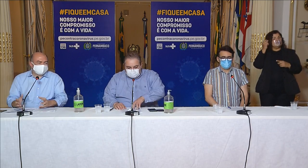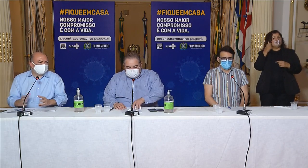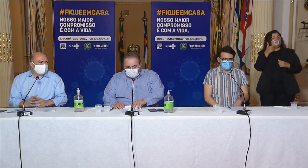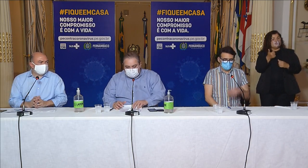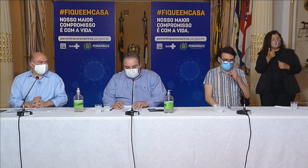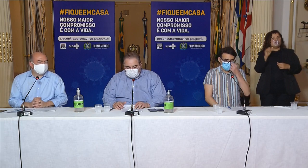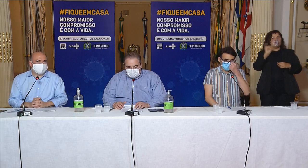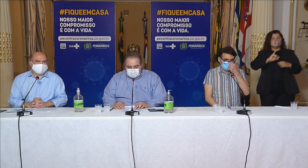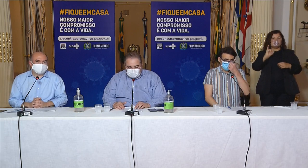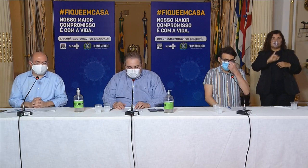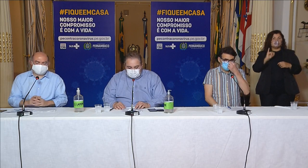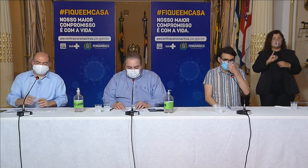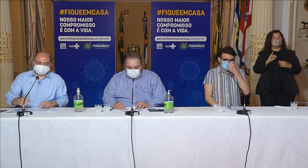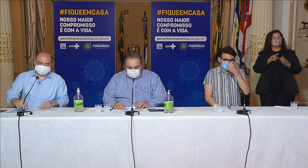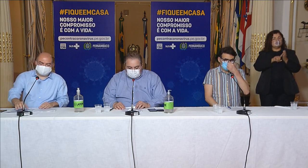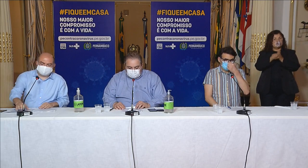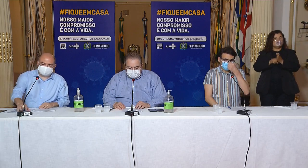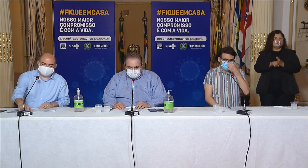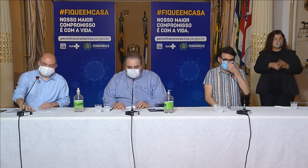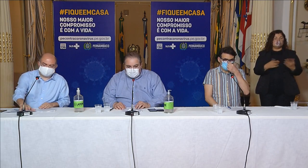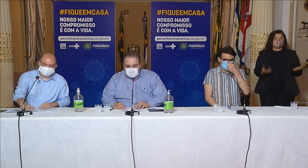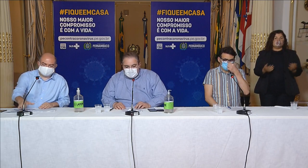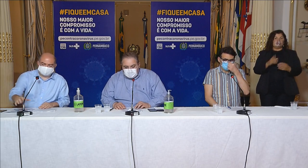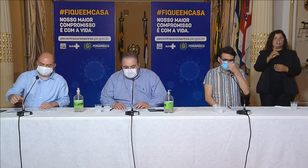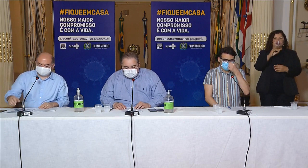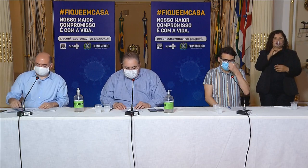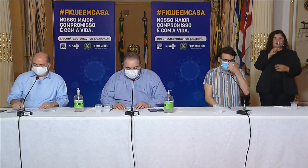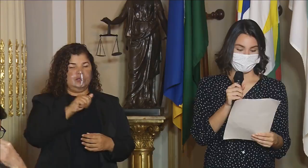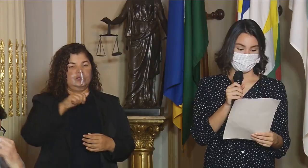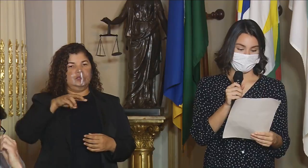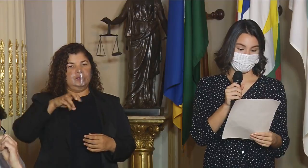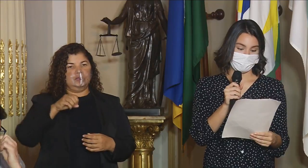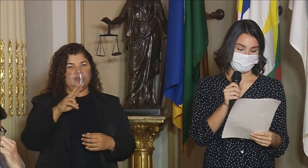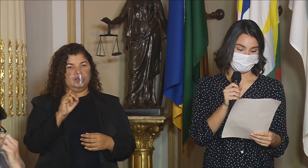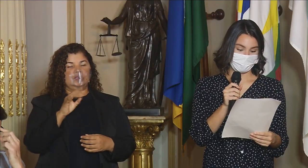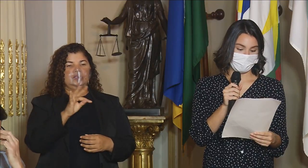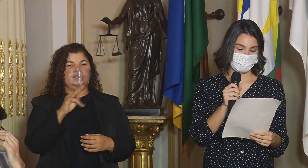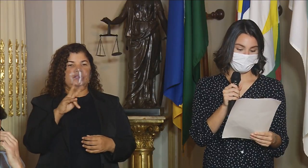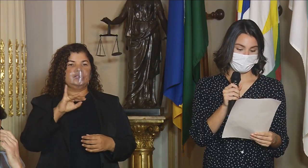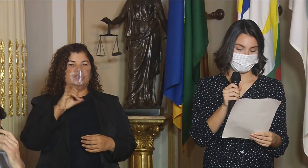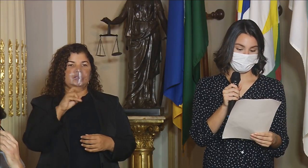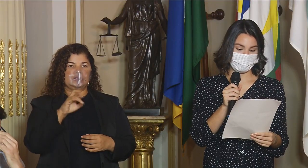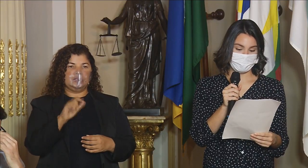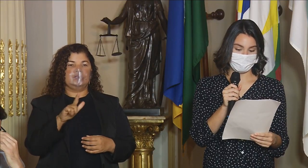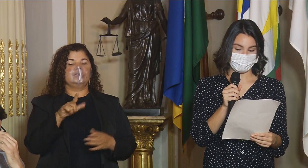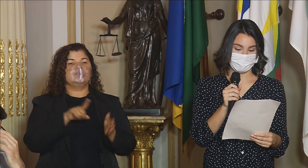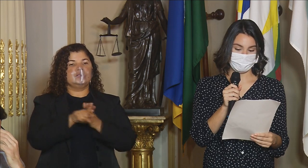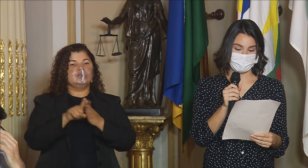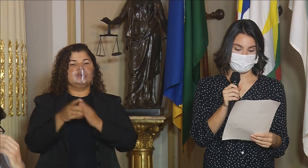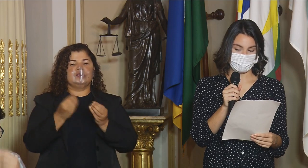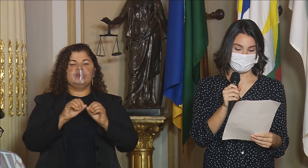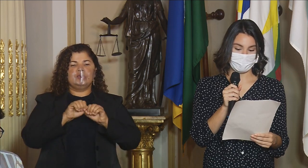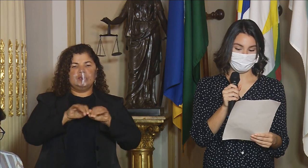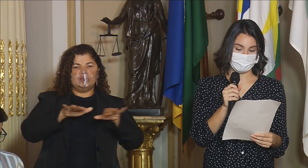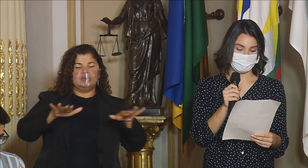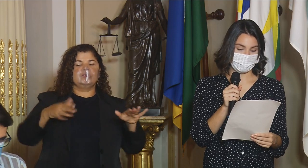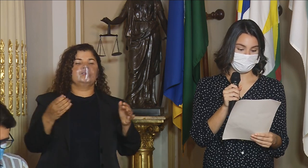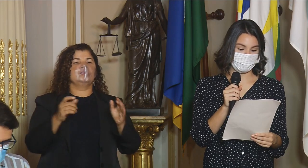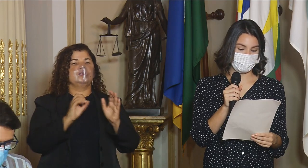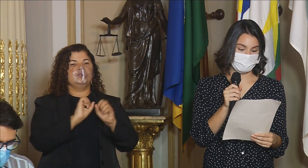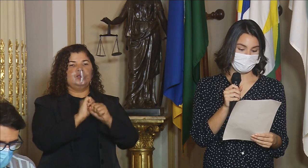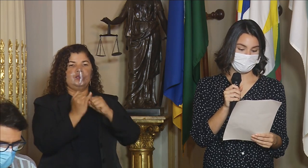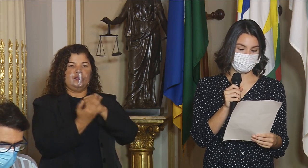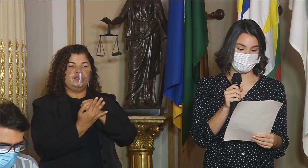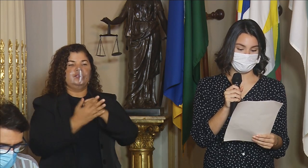estudada, a ser investigada. Diana Moura, da TV Jornal, pergunta: como está a distribuição de novos casos da Covid